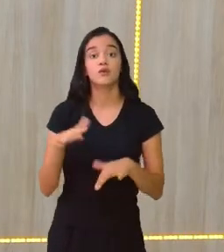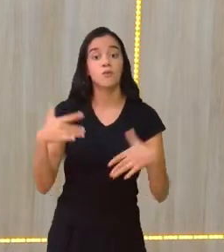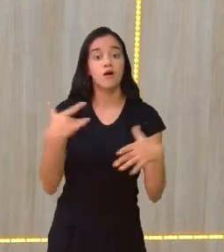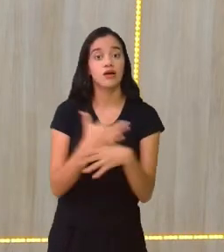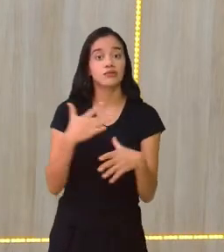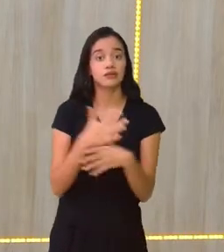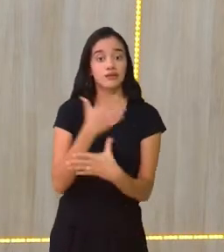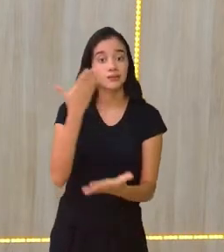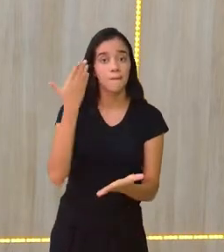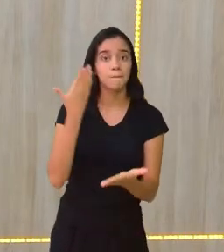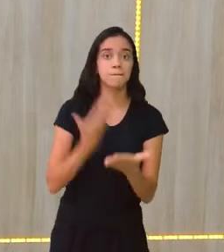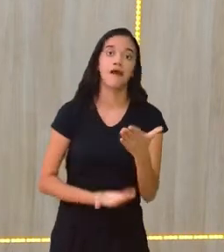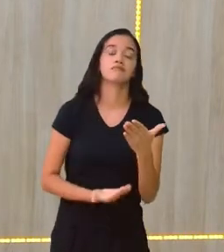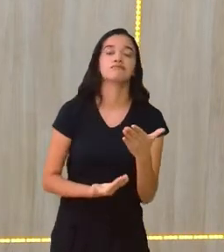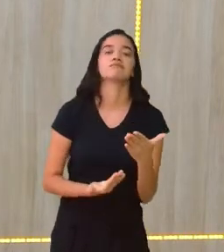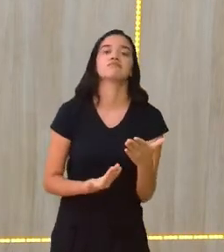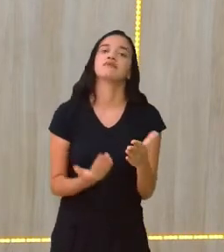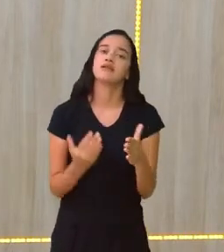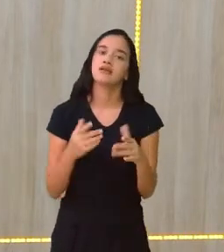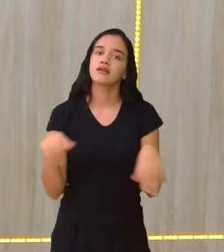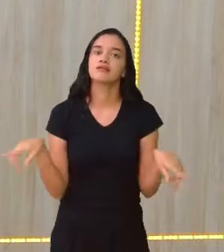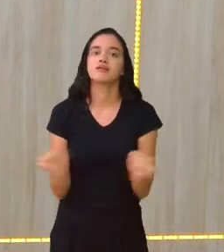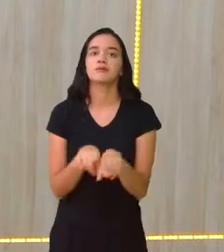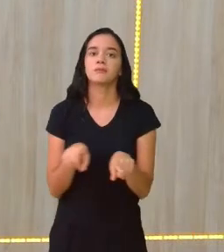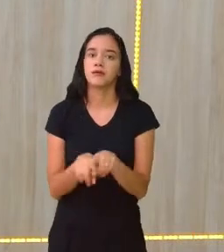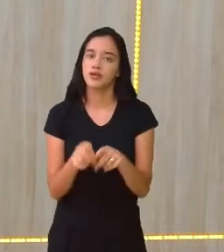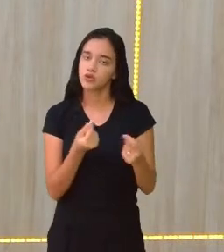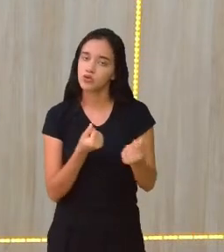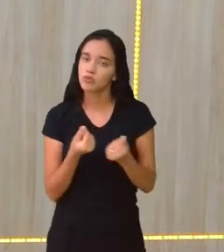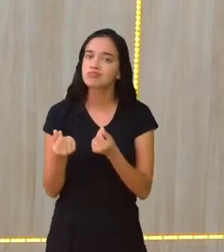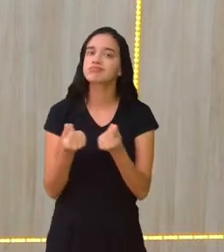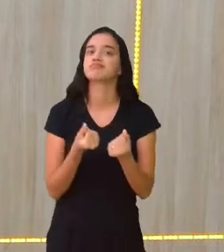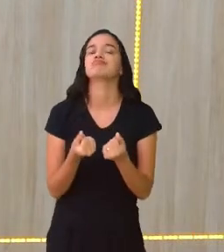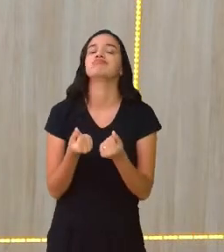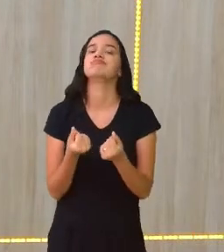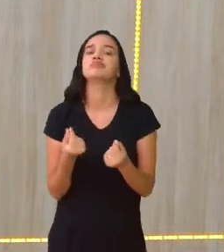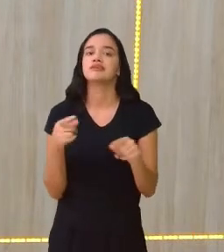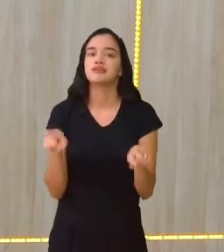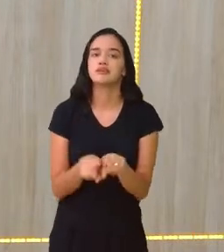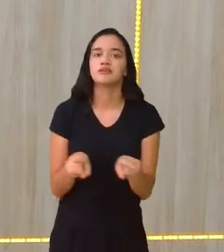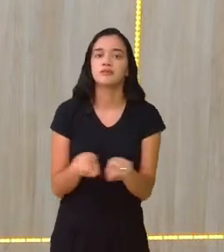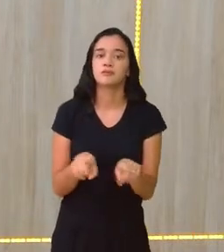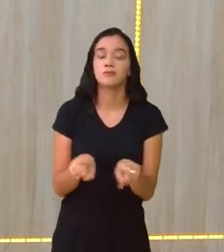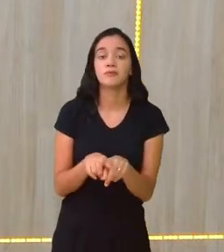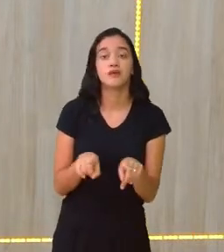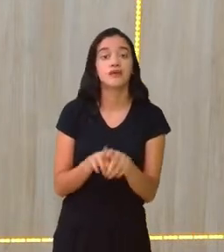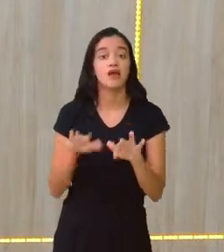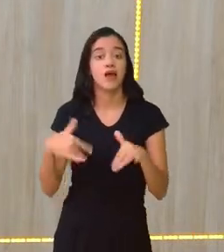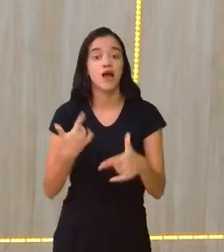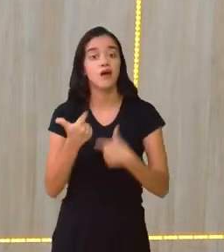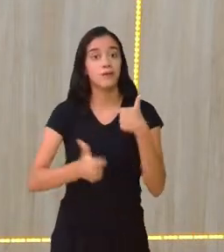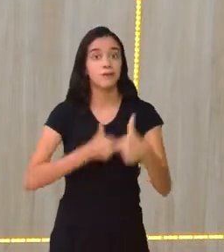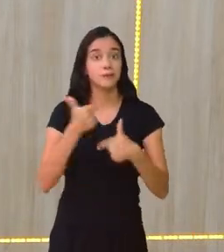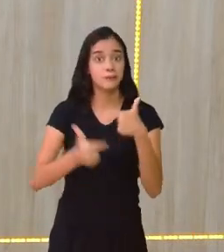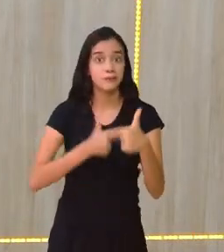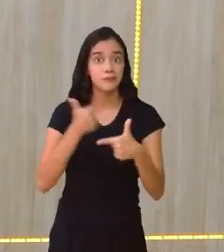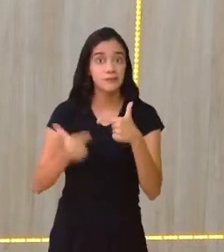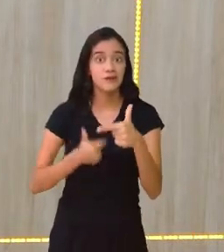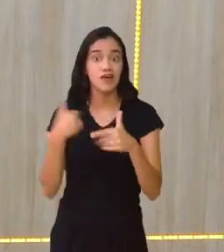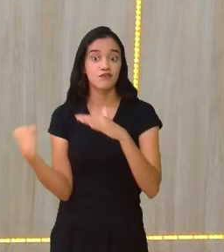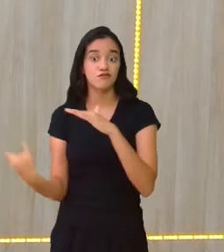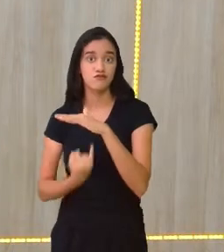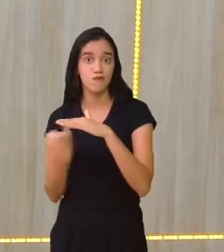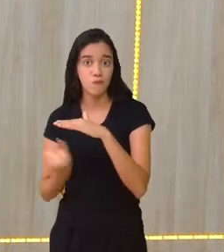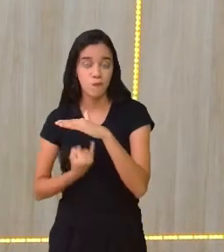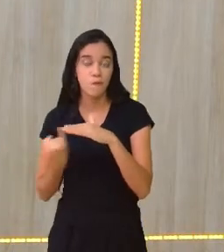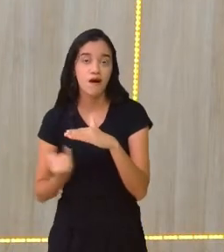potencial turístico, ela vai perdendo também dinheiro e vai perdendo também a oferta de empregos, inclusive informais, não só formais,